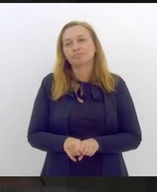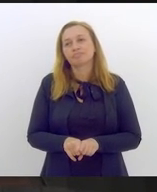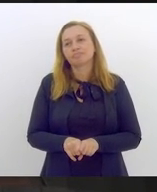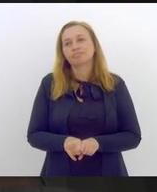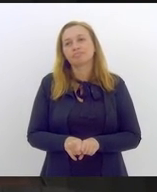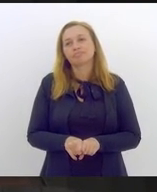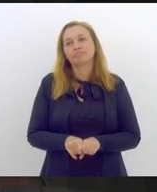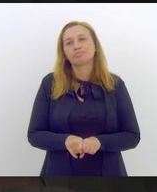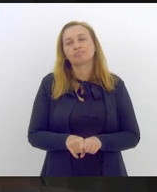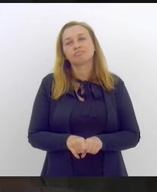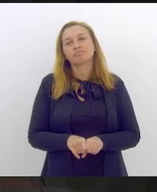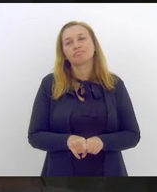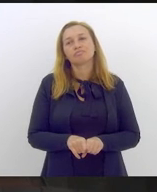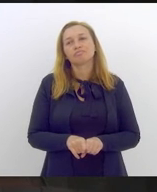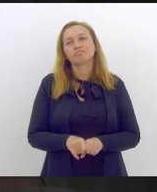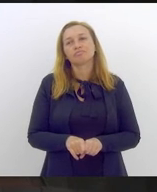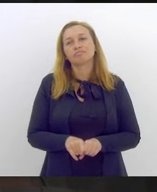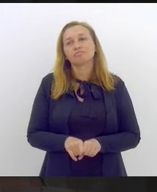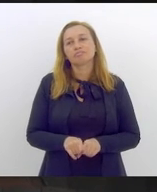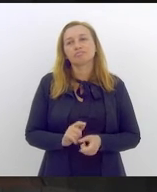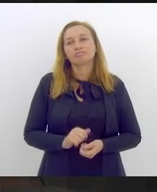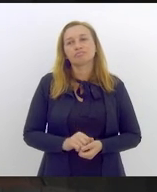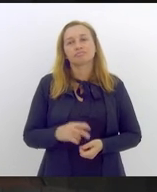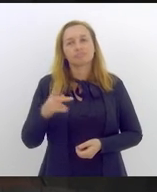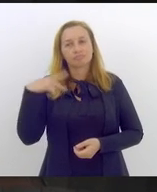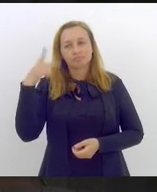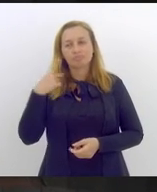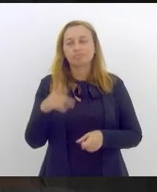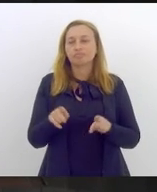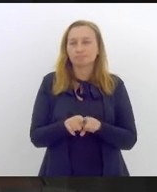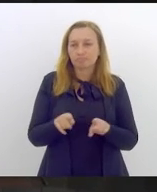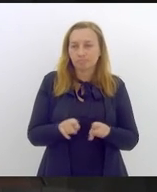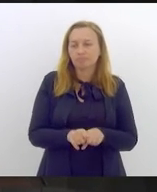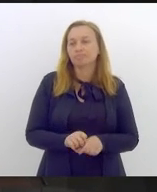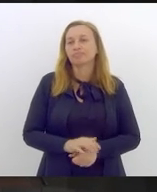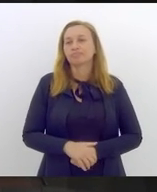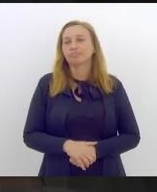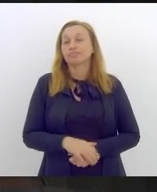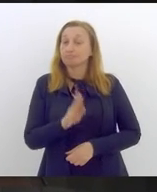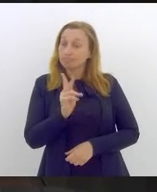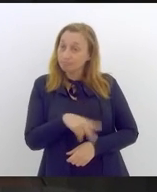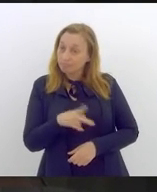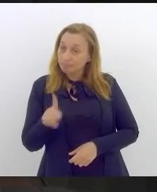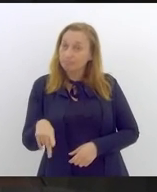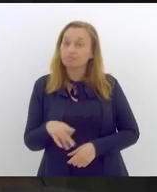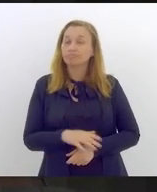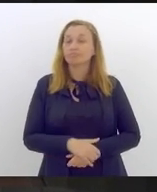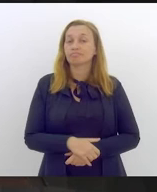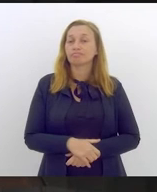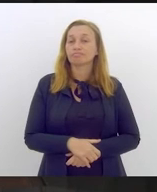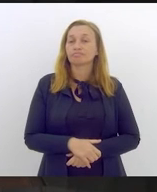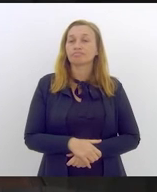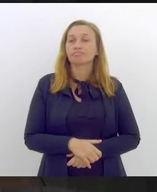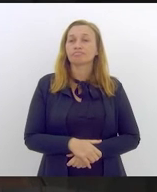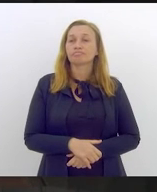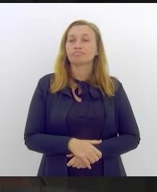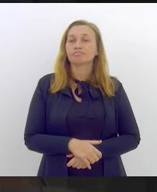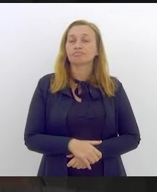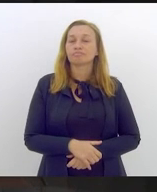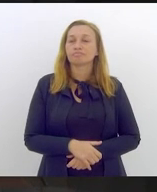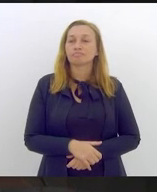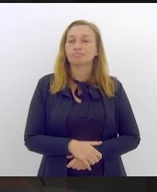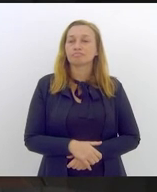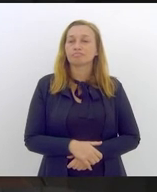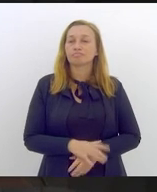proporção e grande proporções como parlamentar também que foi como professor que foi fazer essa menção ainda